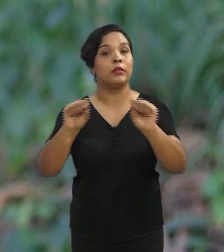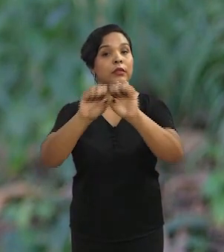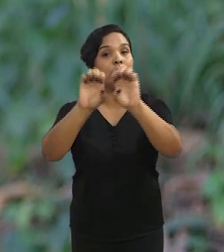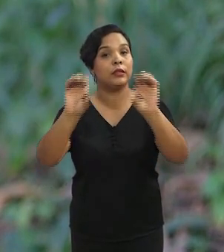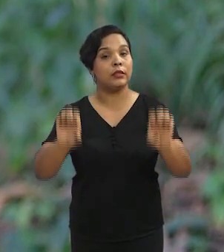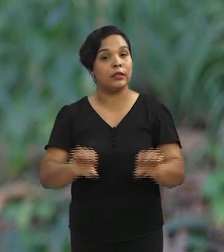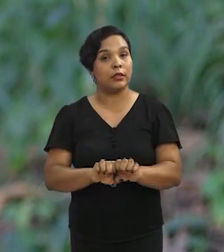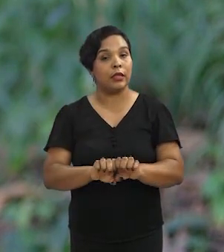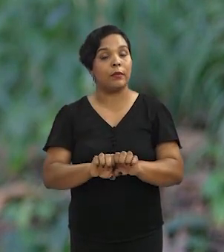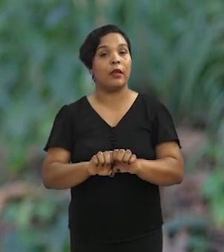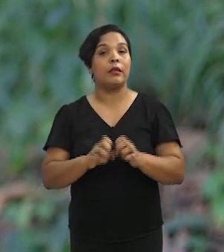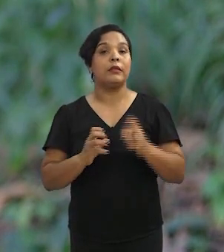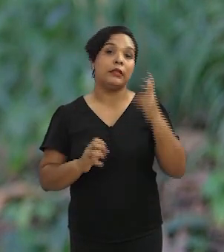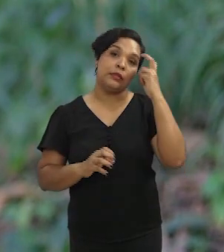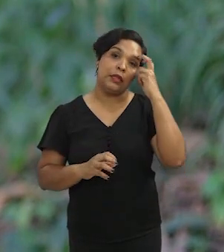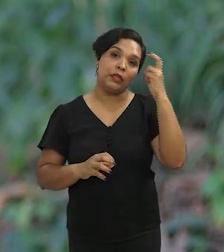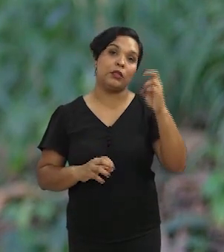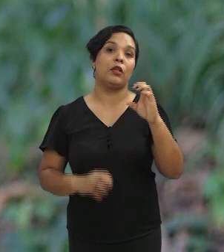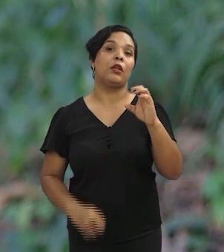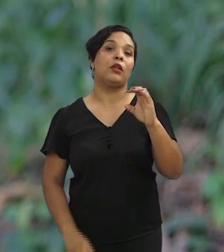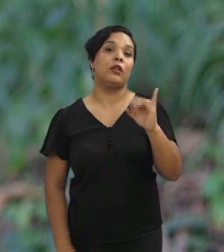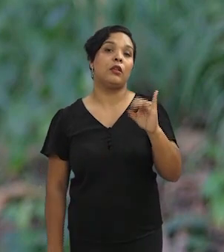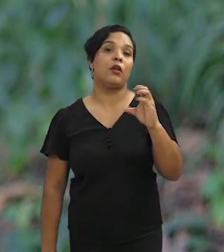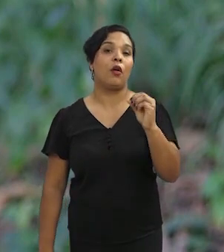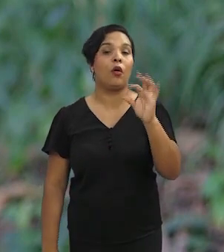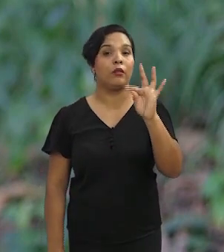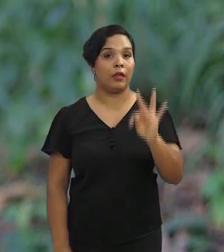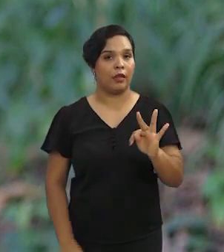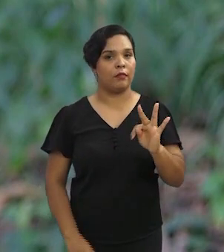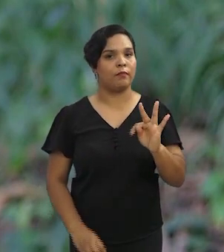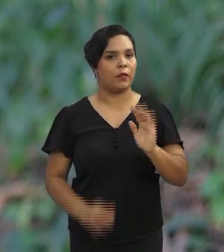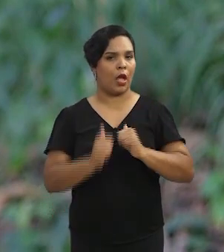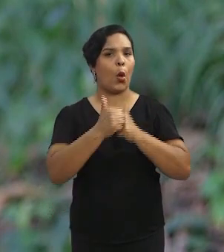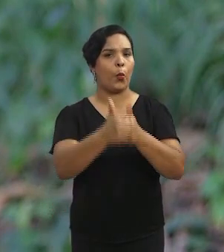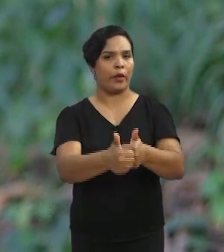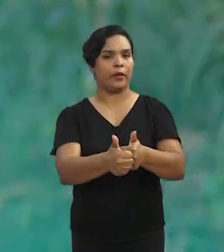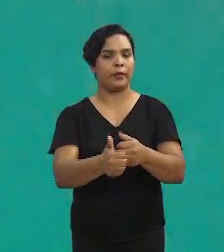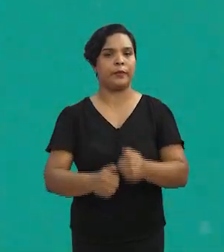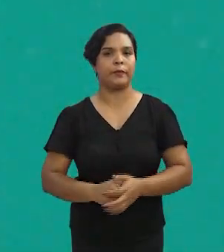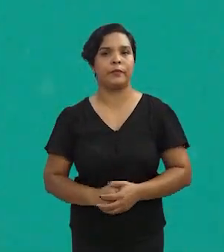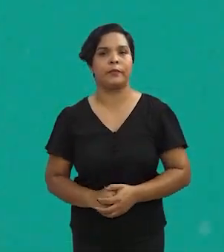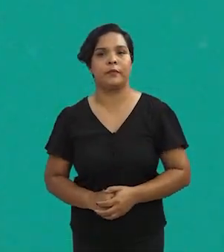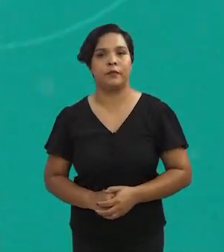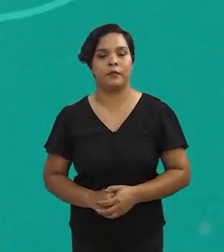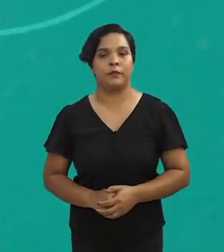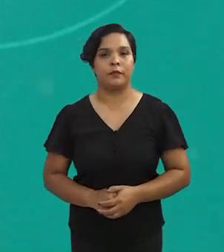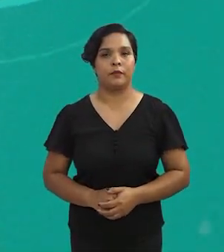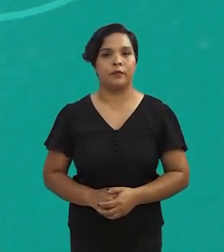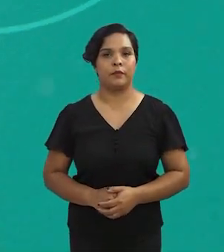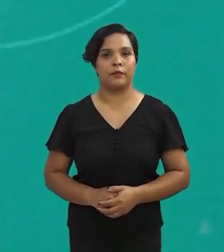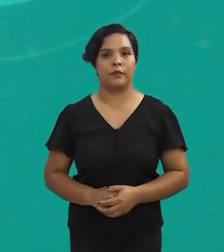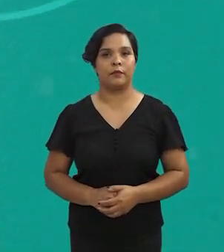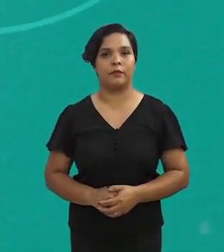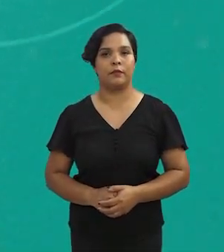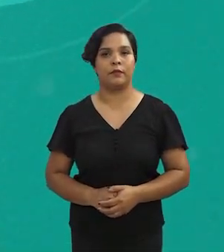sistema inteligente que utiliza a IoT, Internet das Coisas. Acompanhe.